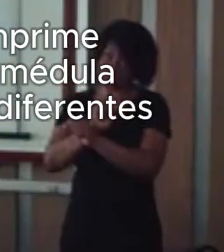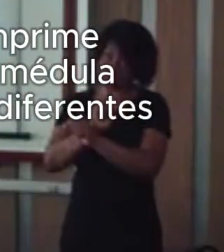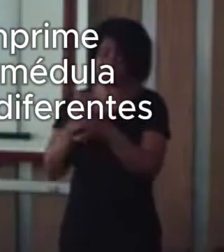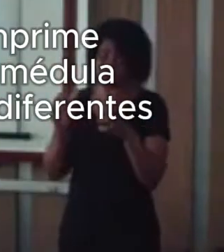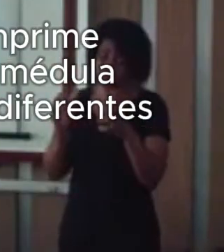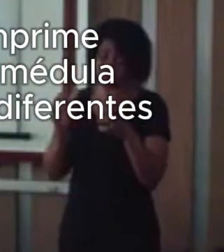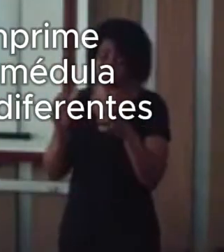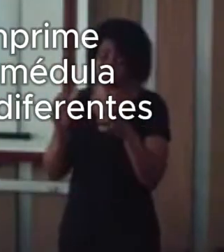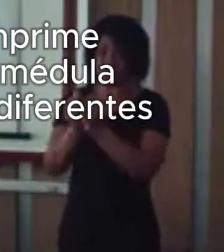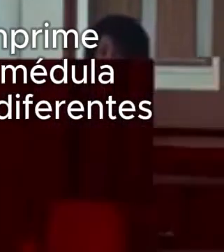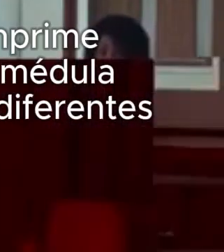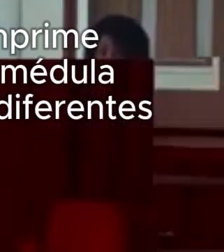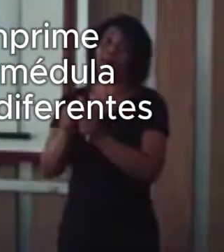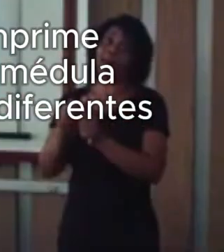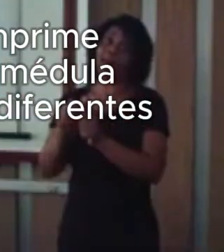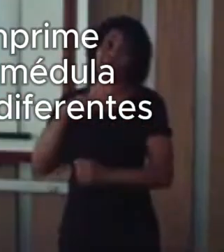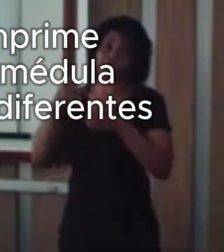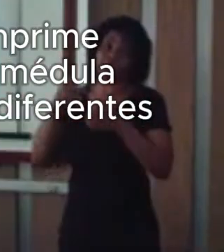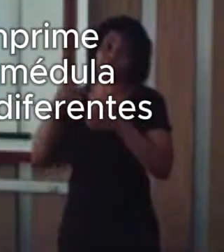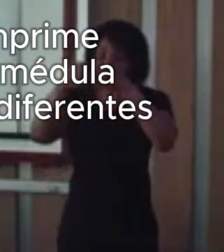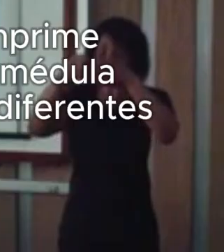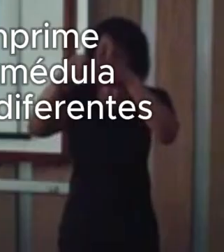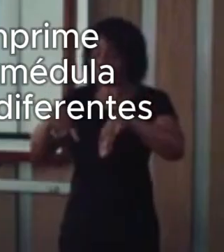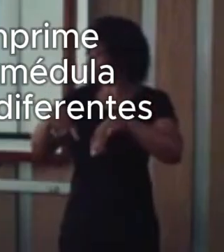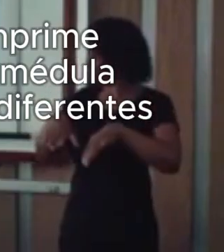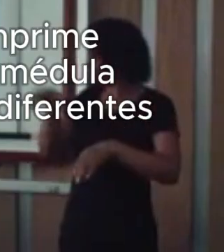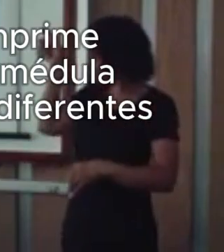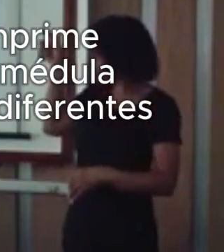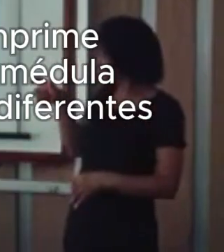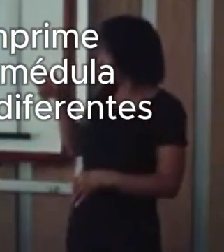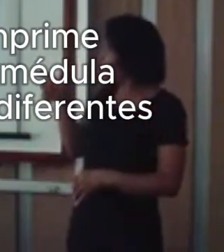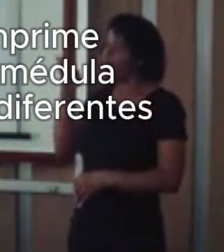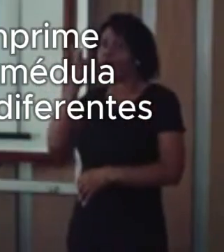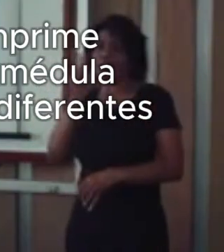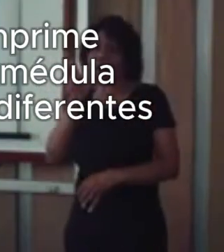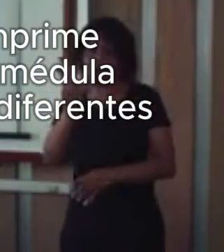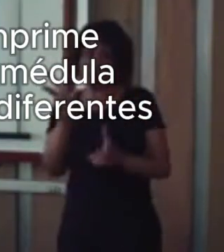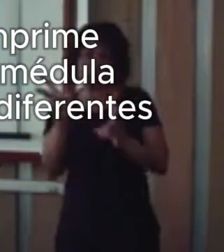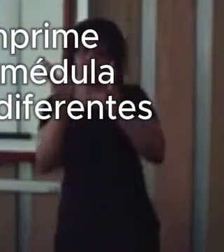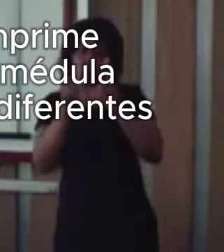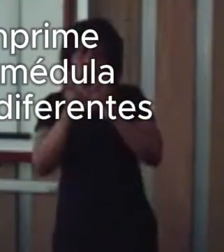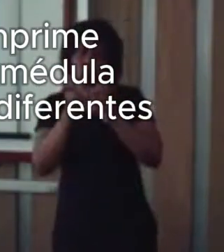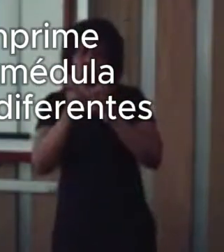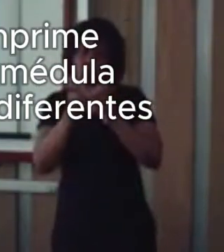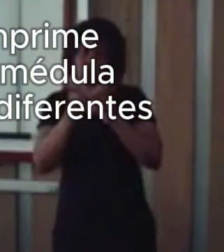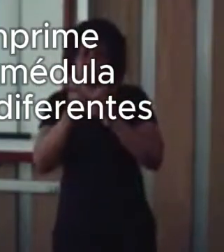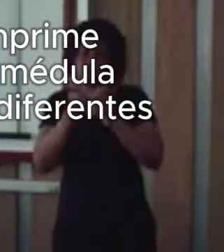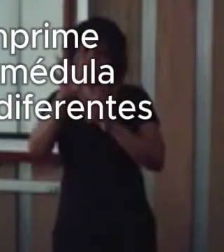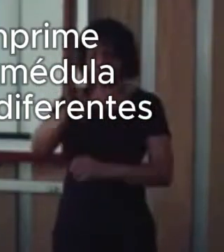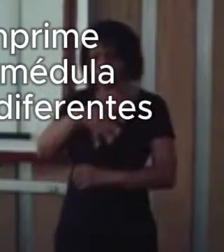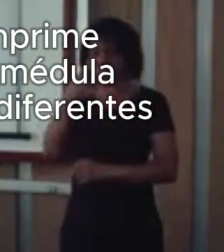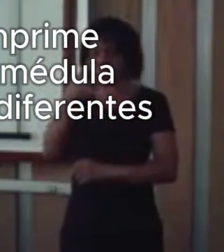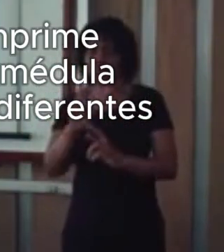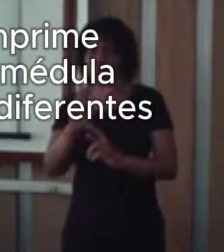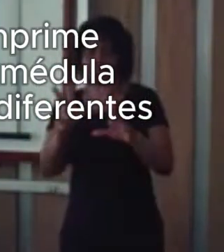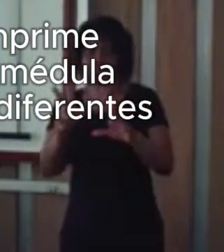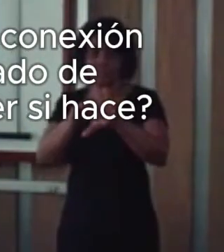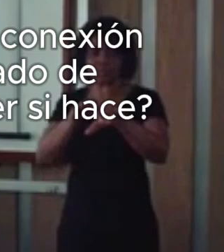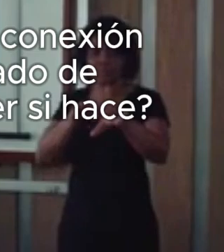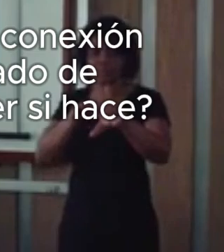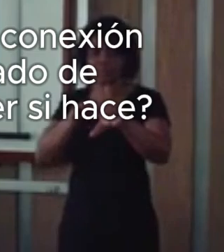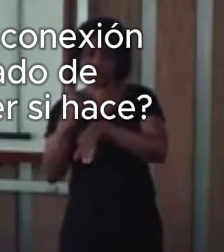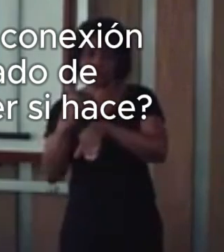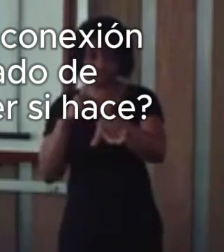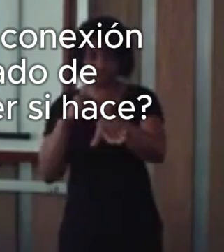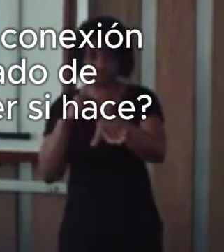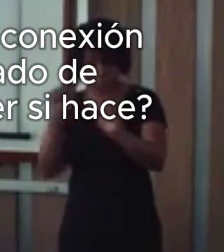a medula, e aí tem um dano à medula que está aqui. E a gente consegue ver que aparecem fibras em direções diferentes, pode haver até um rompimento